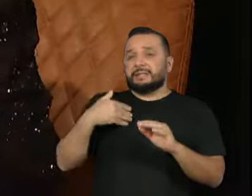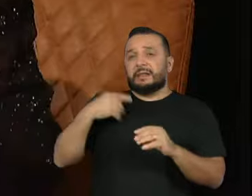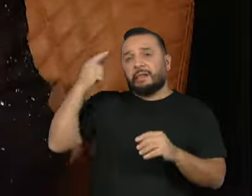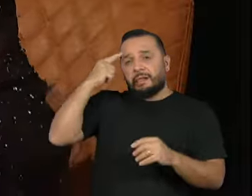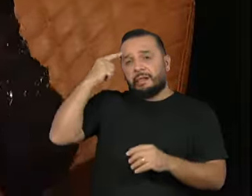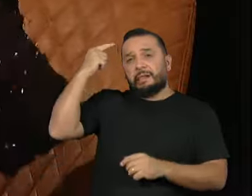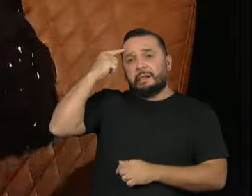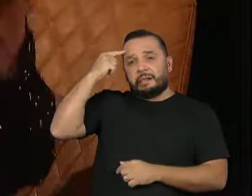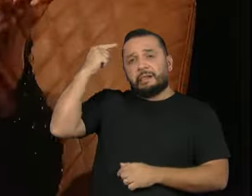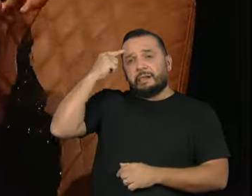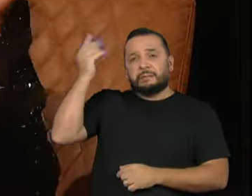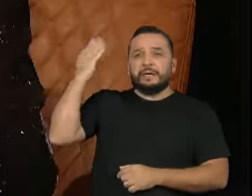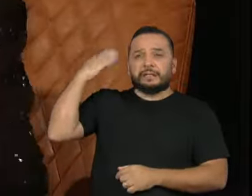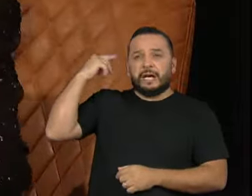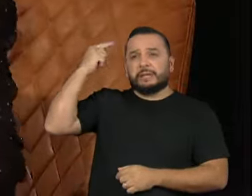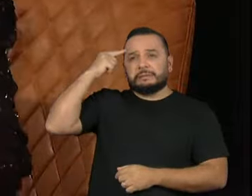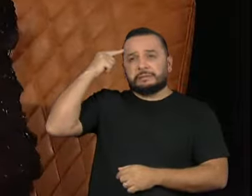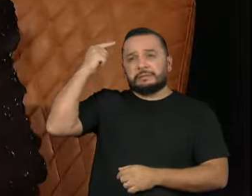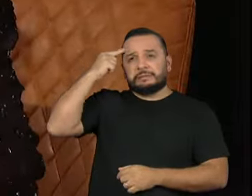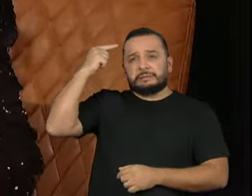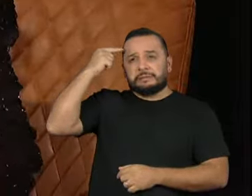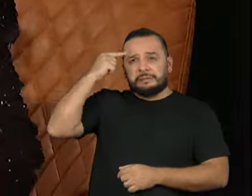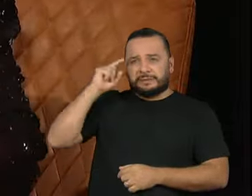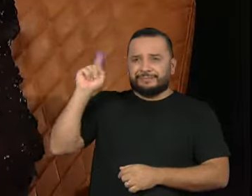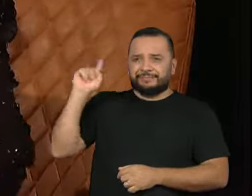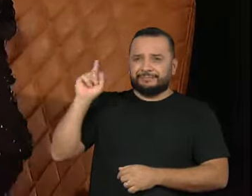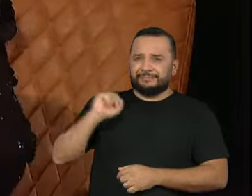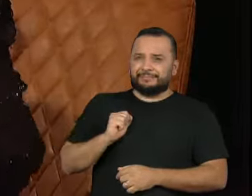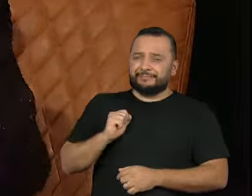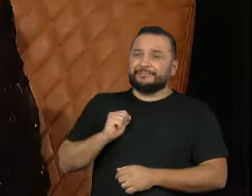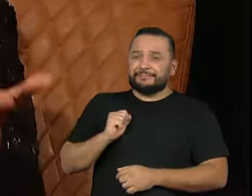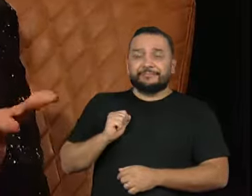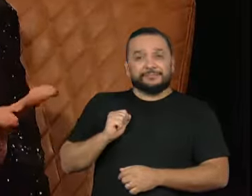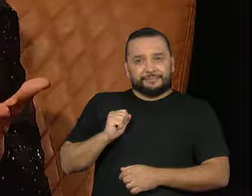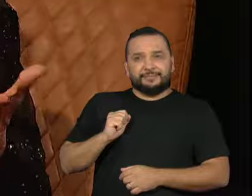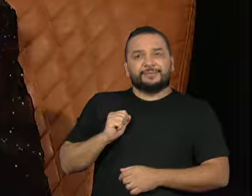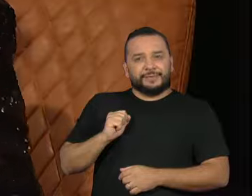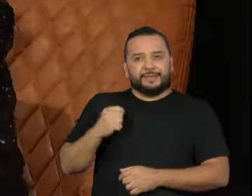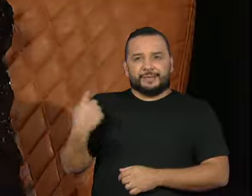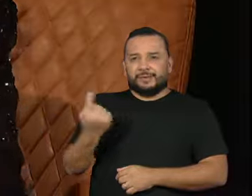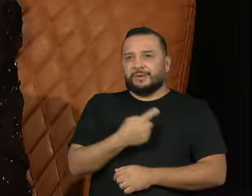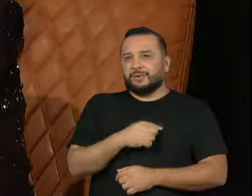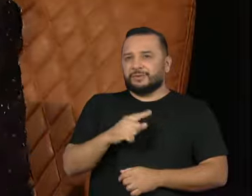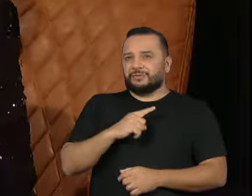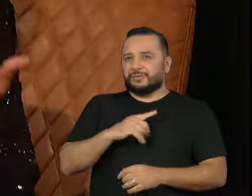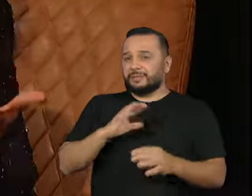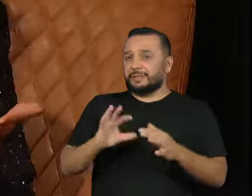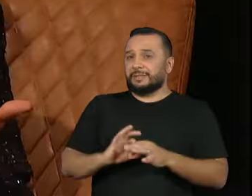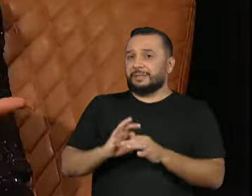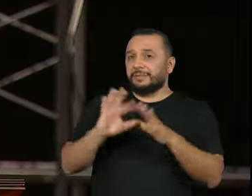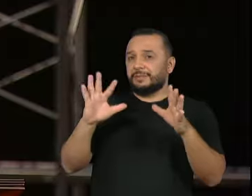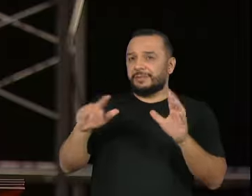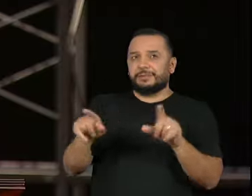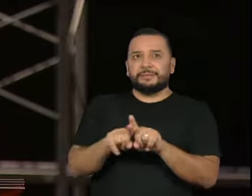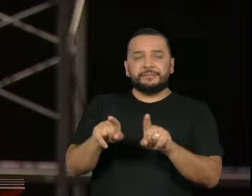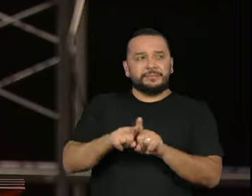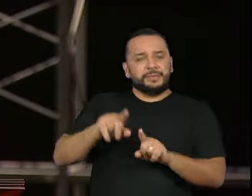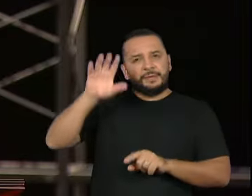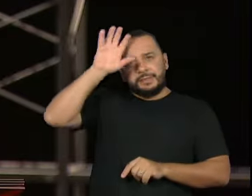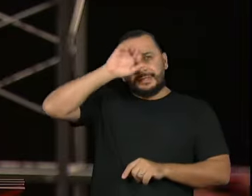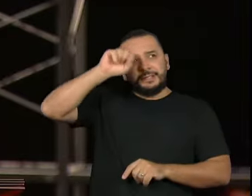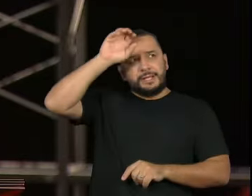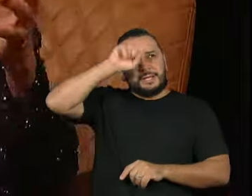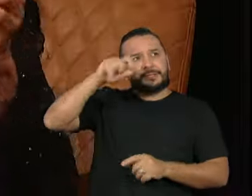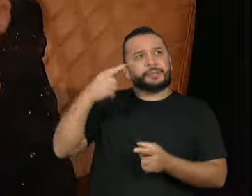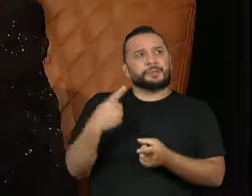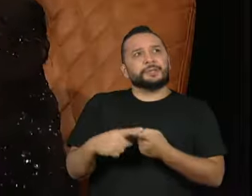na minha época e tal. Mas a gente teve a maior liberdade e aprendizagem, né? Porque você saía